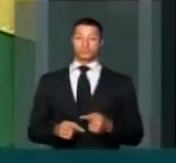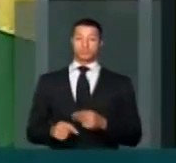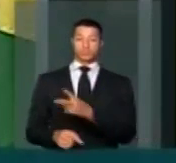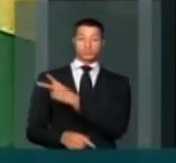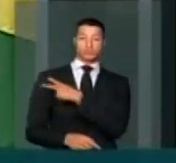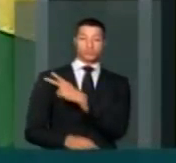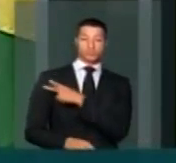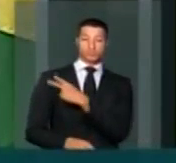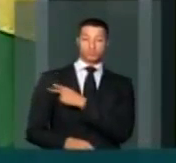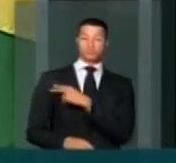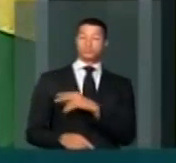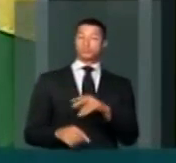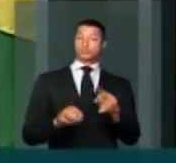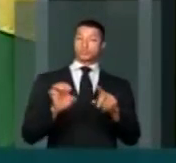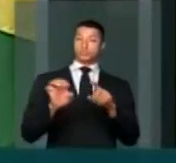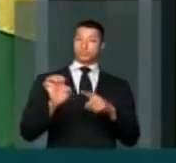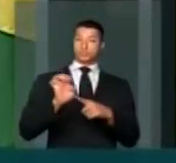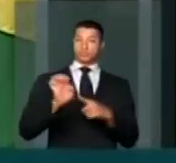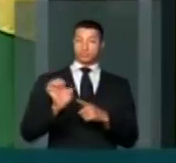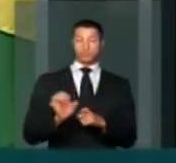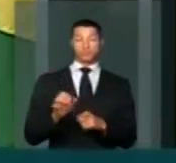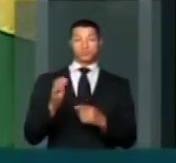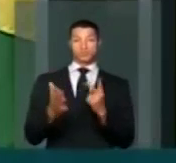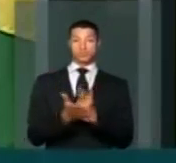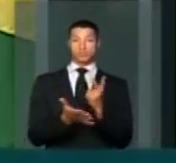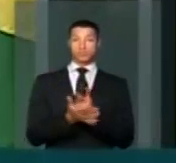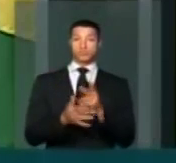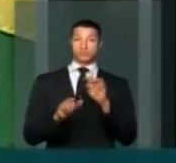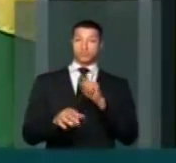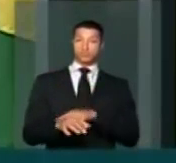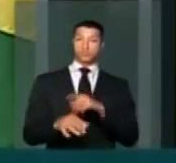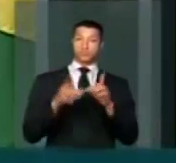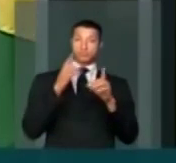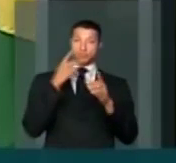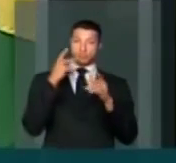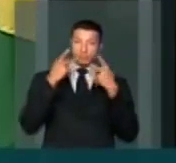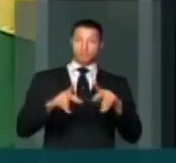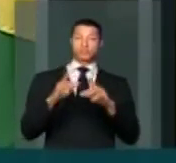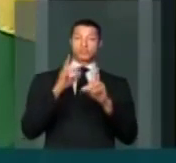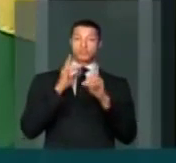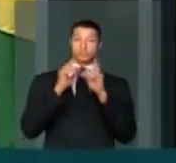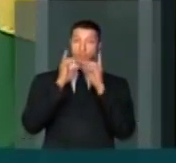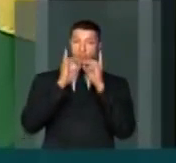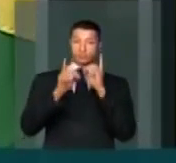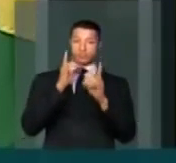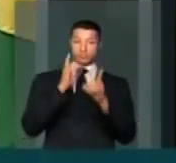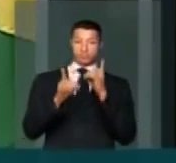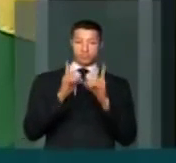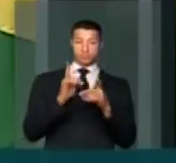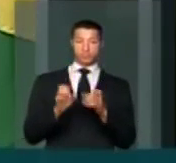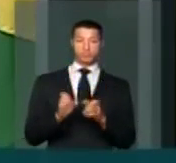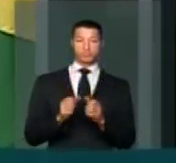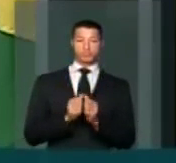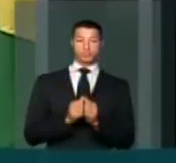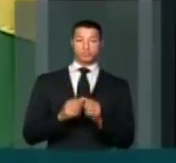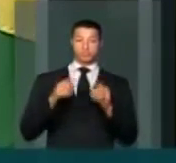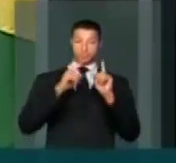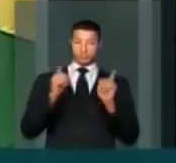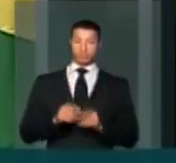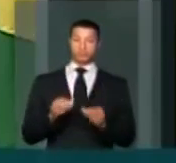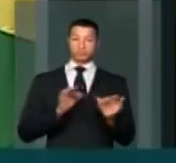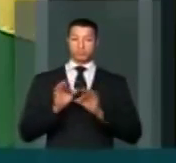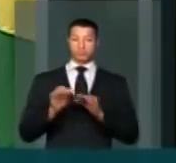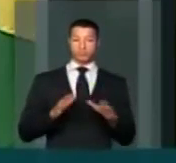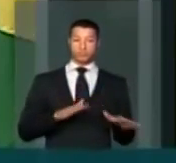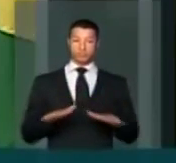chefe reeleita do Poder Executivo, que ao mesmo tempo em que prega o diálogo, testa a tolerância do Legislativo com um padrão instável